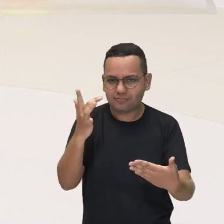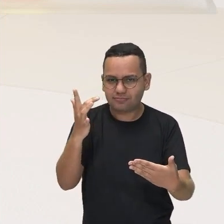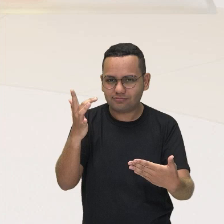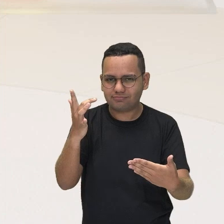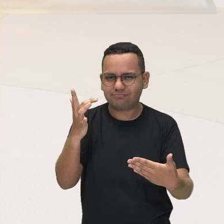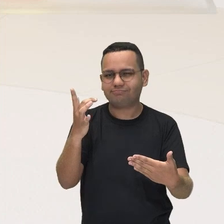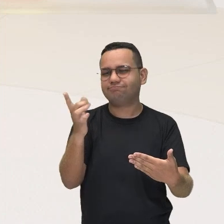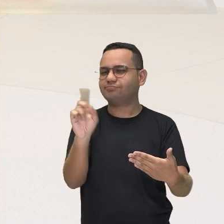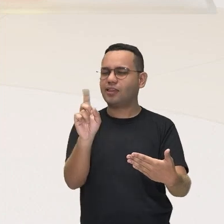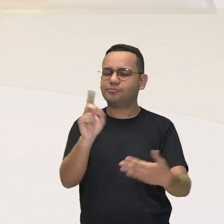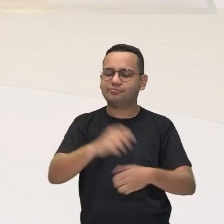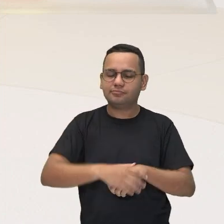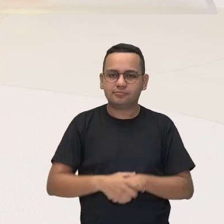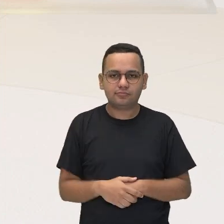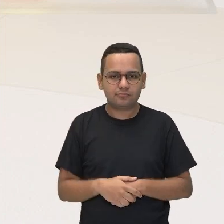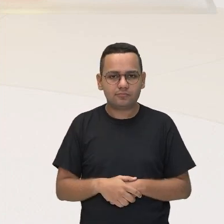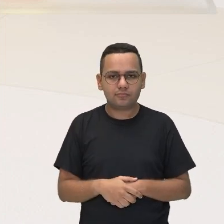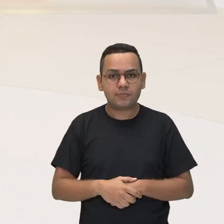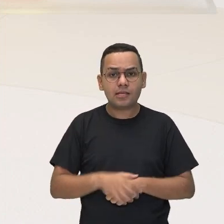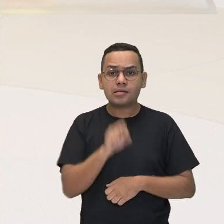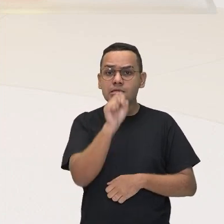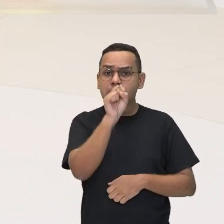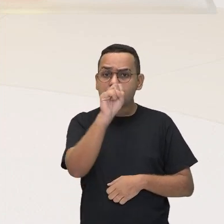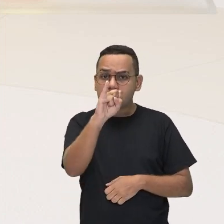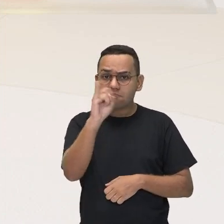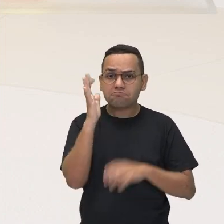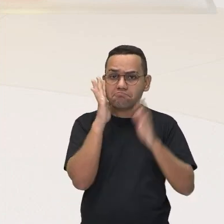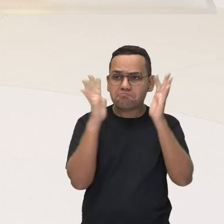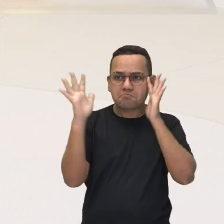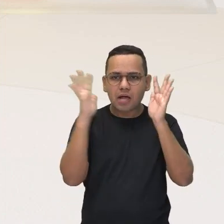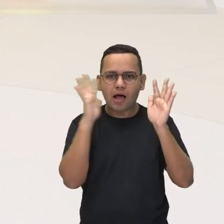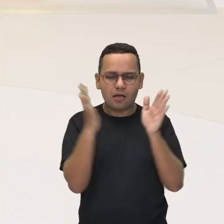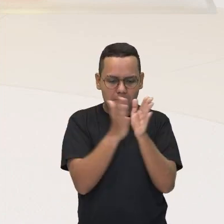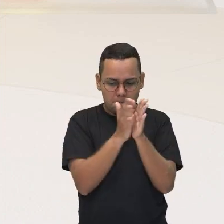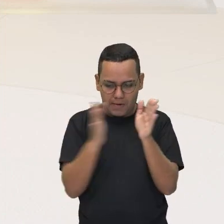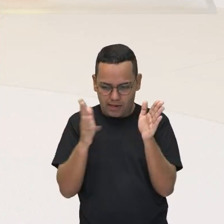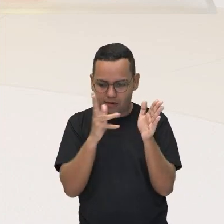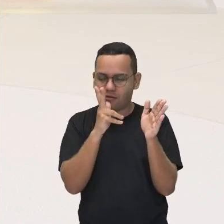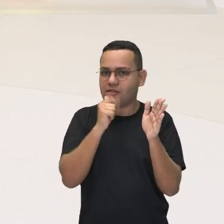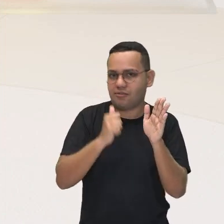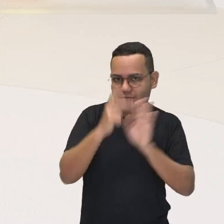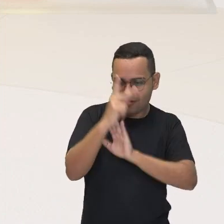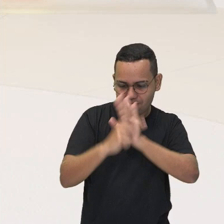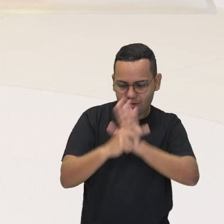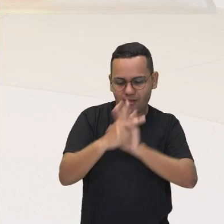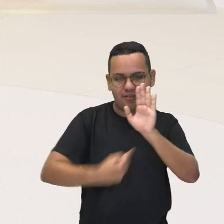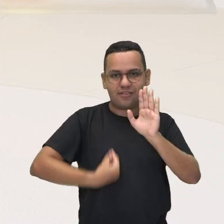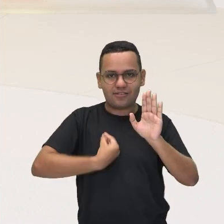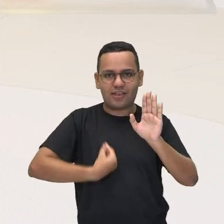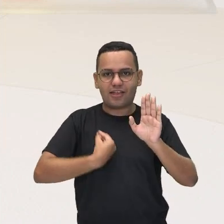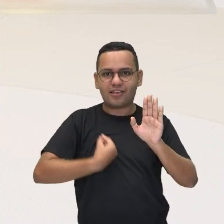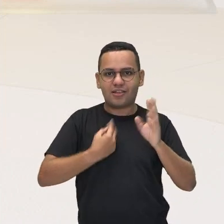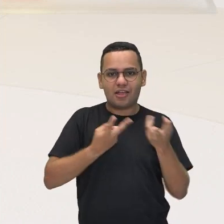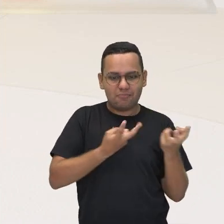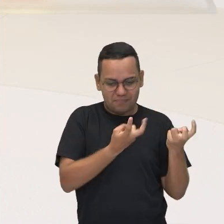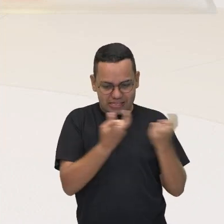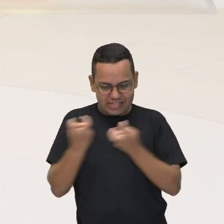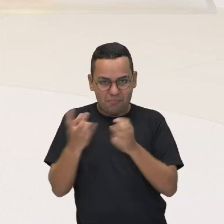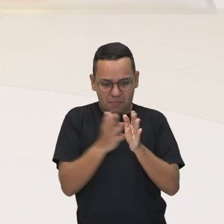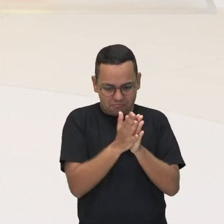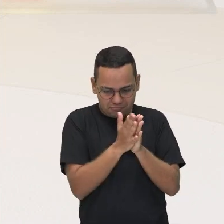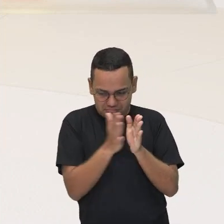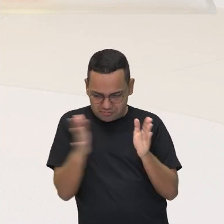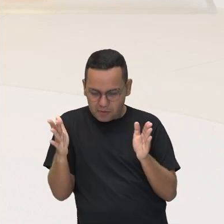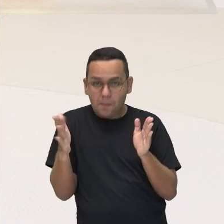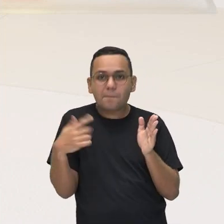quanto maior o seu sonho, maior o seu objetivo, maior o seu projeto de vida, você vai começar a identificar que você precisa